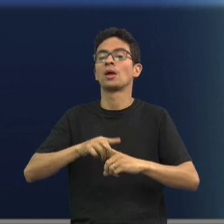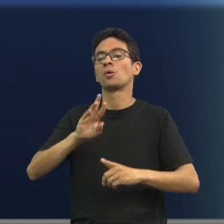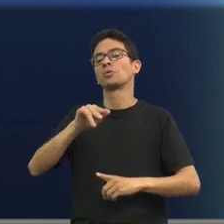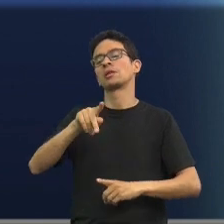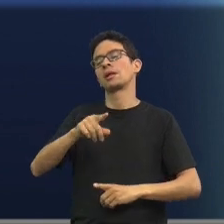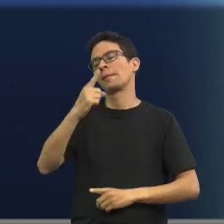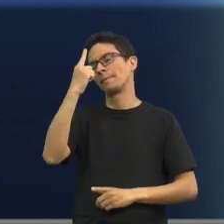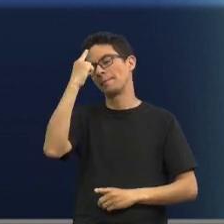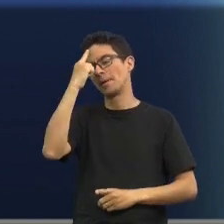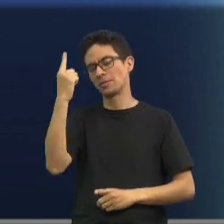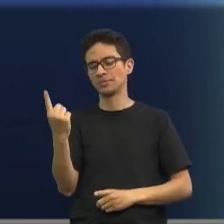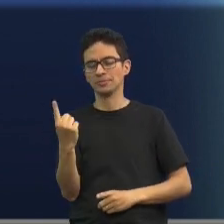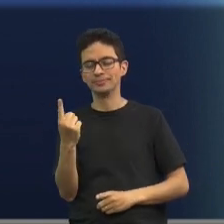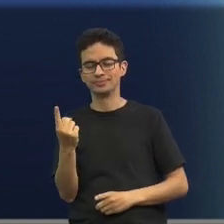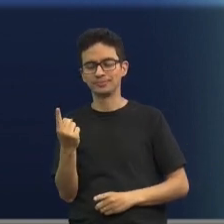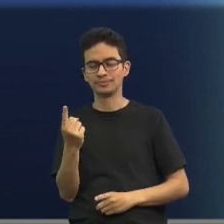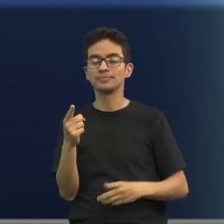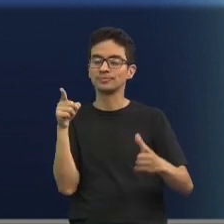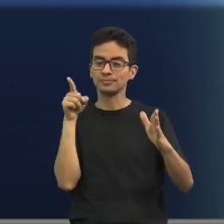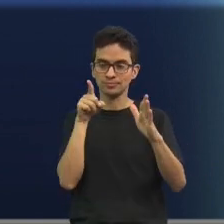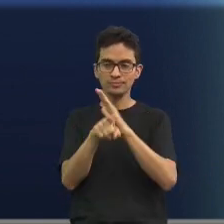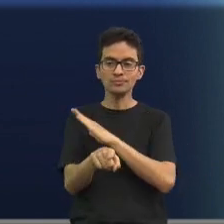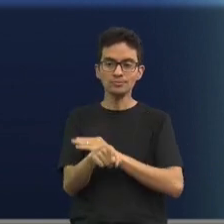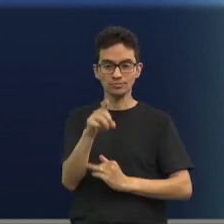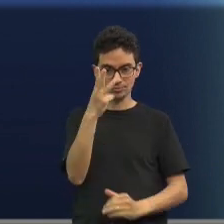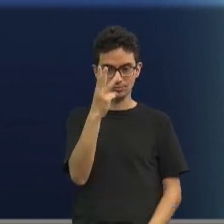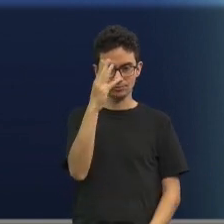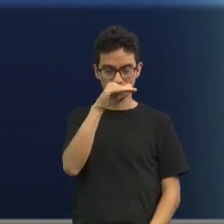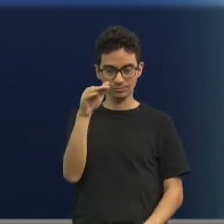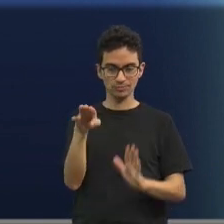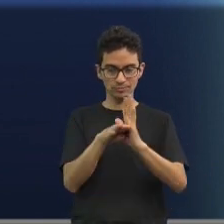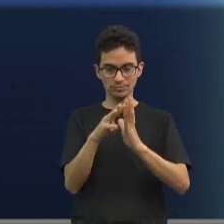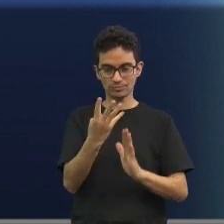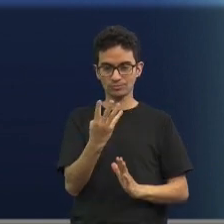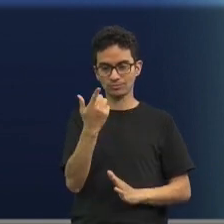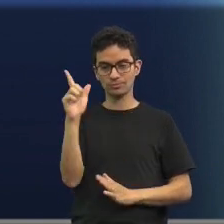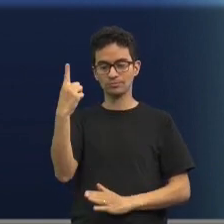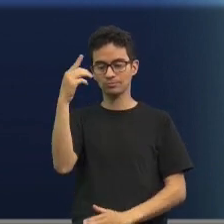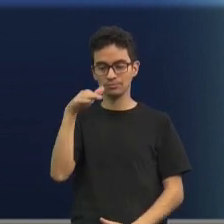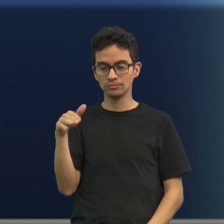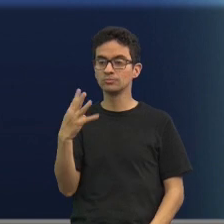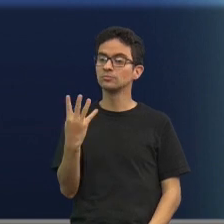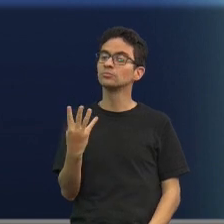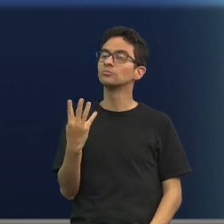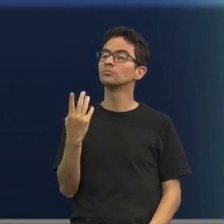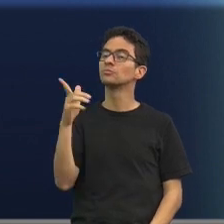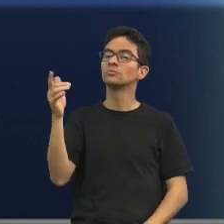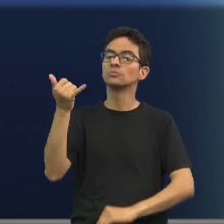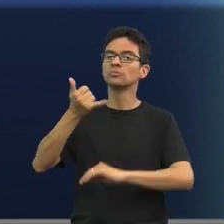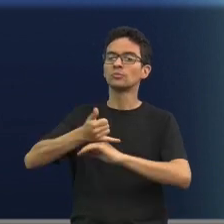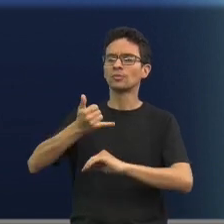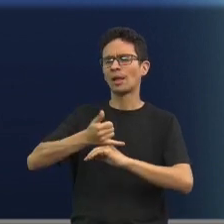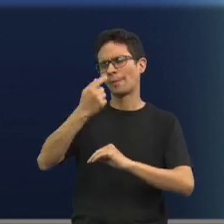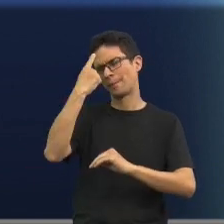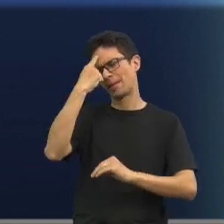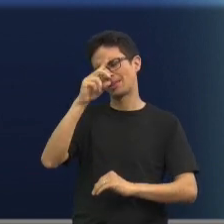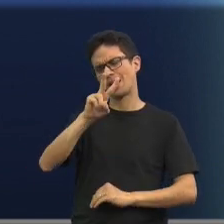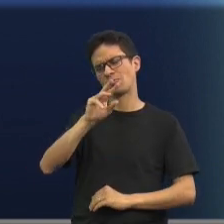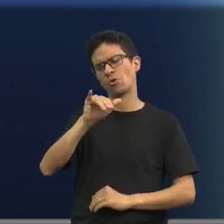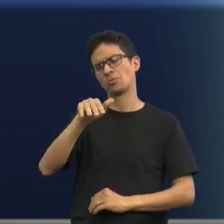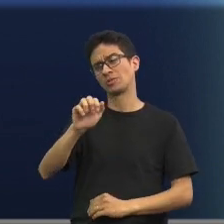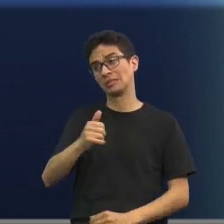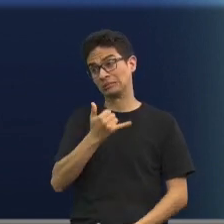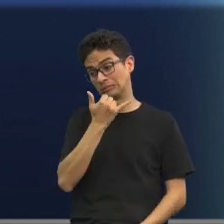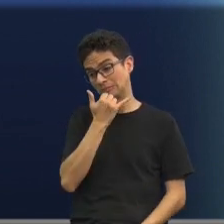considerou que lá no enunciado 34 de ouro e um quarto de outro metal seja em relação aos volumes que não é verdade